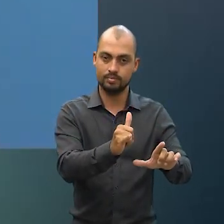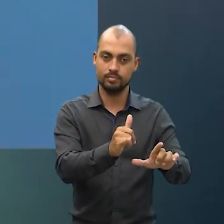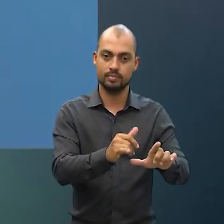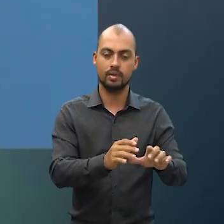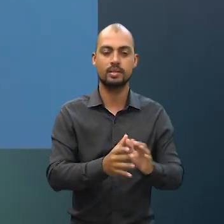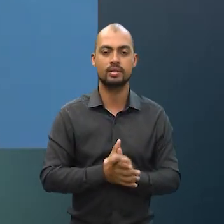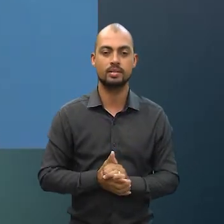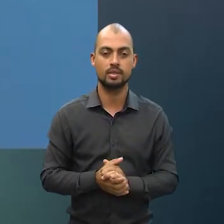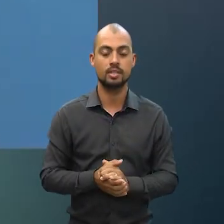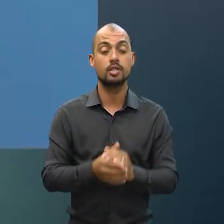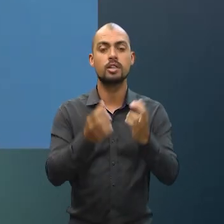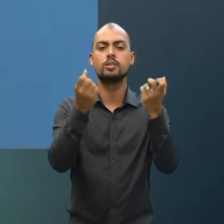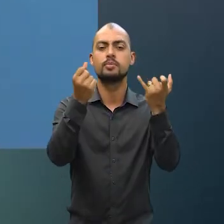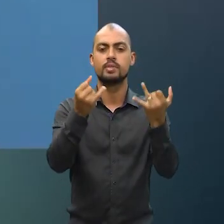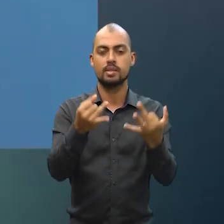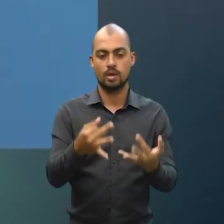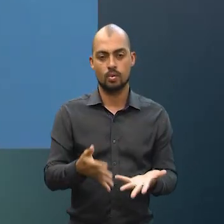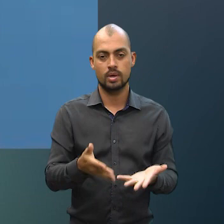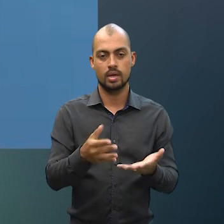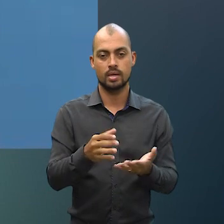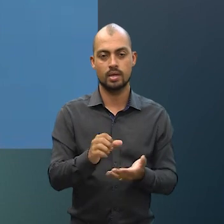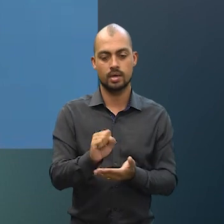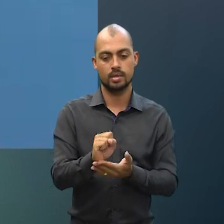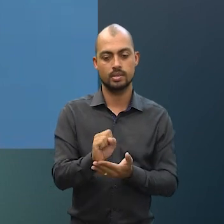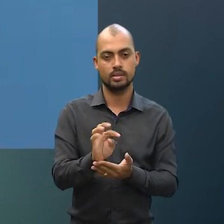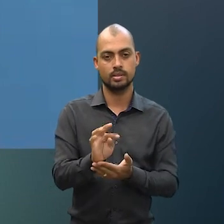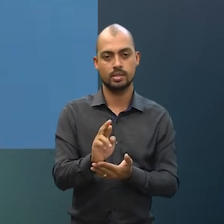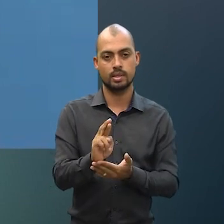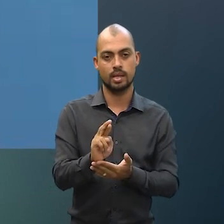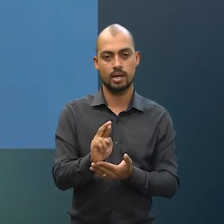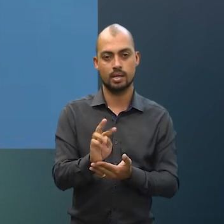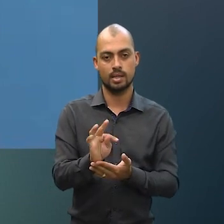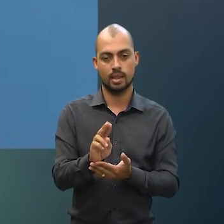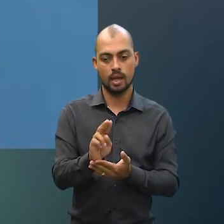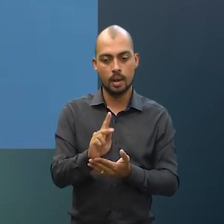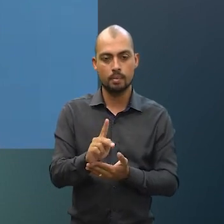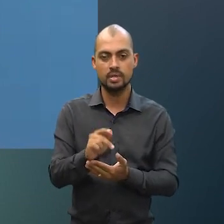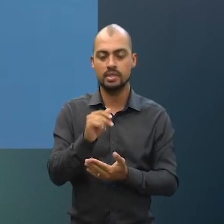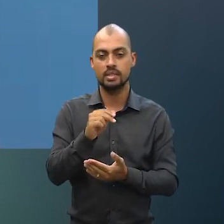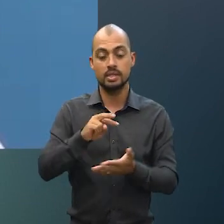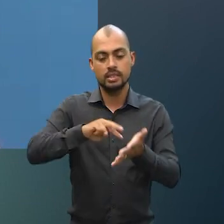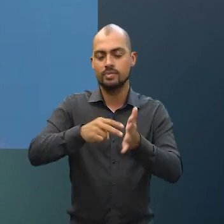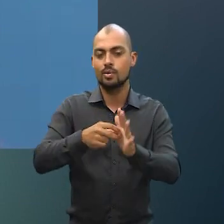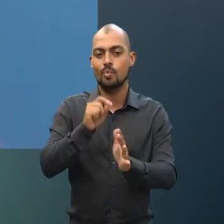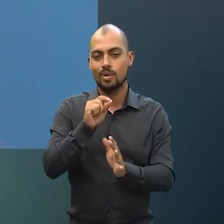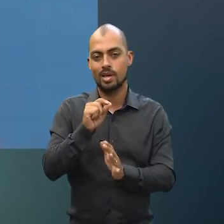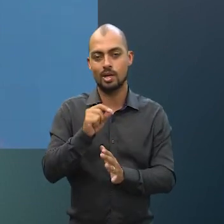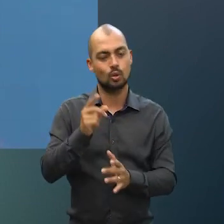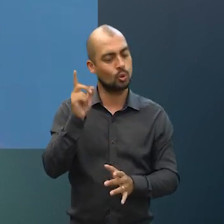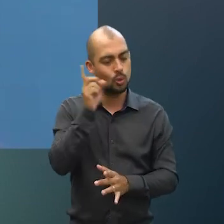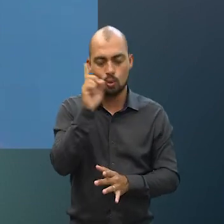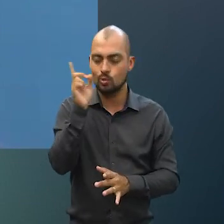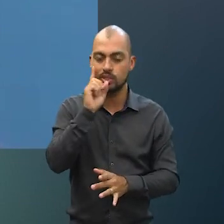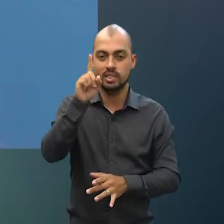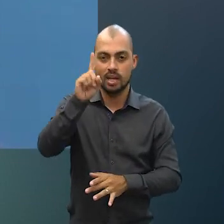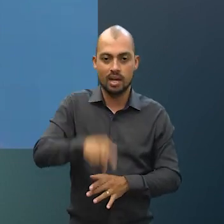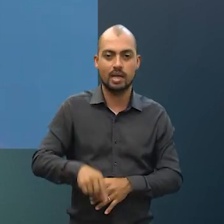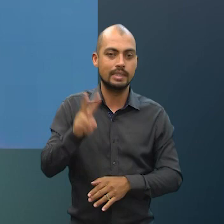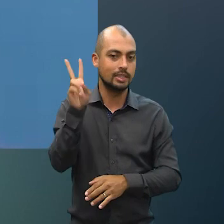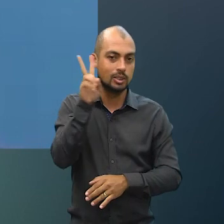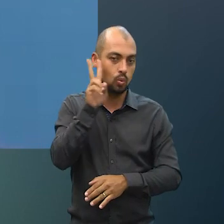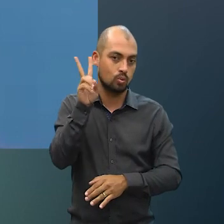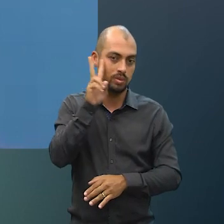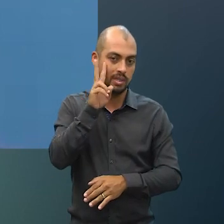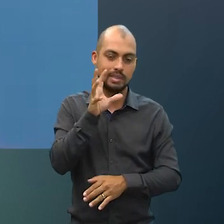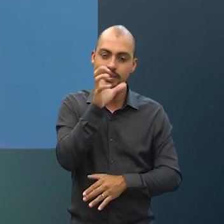E o que eu quero dizer com ritmo de startup é que para nós todo dia é segunda-feira. Não tem sábado, não tem domingo. Todo dia é